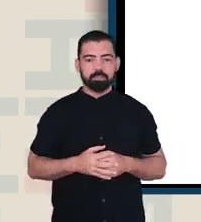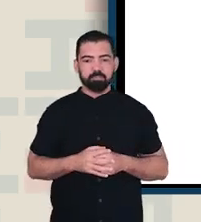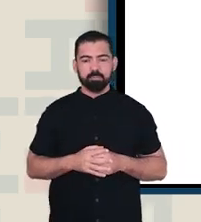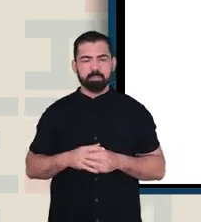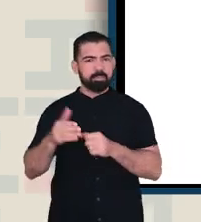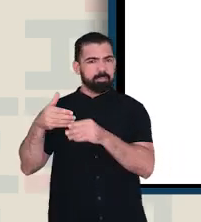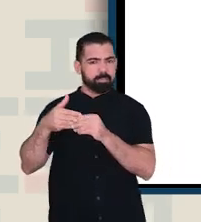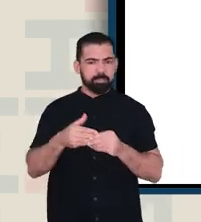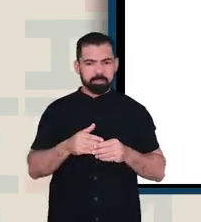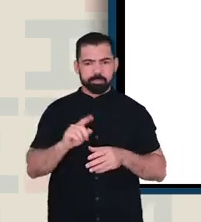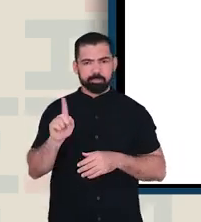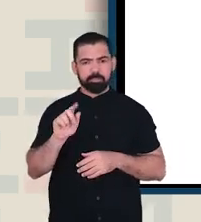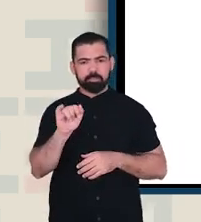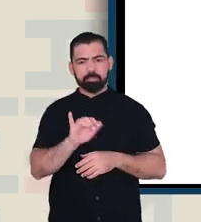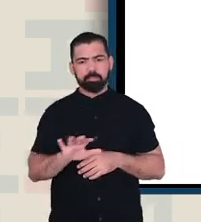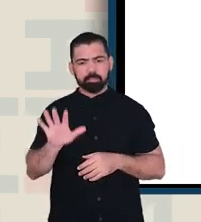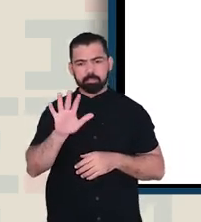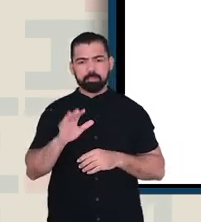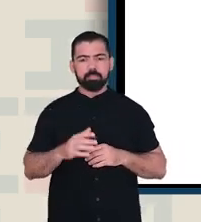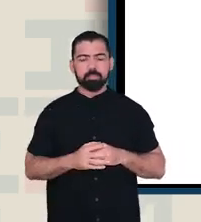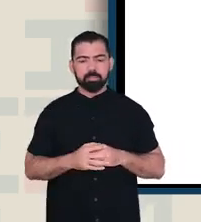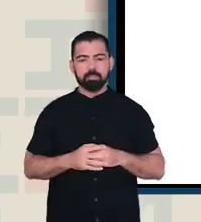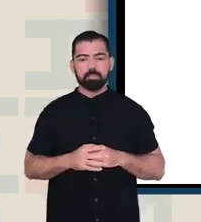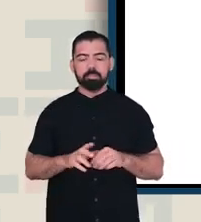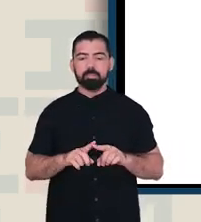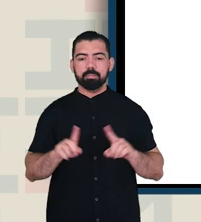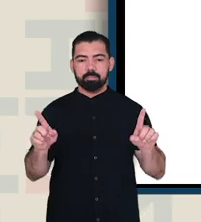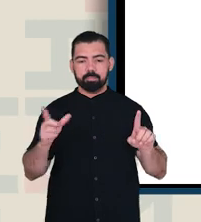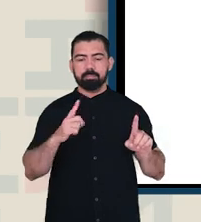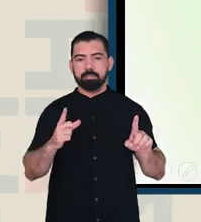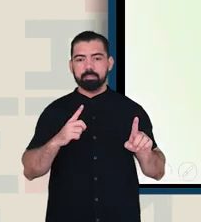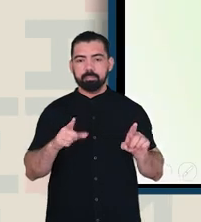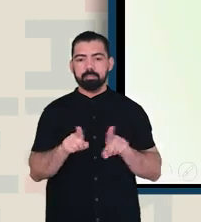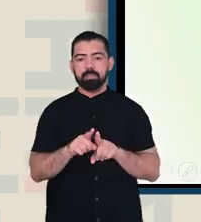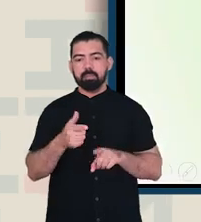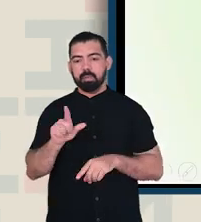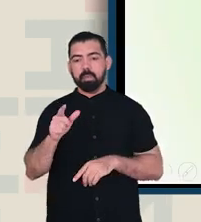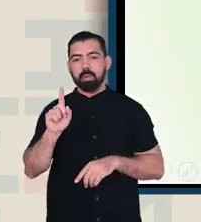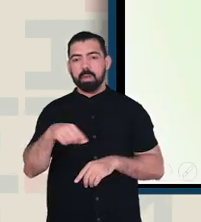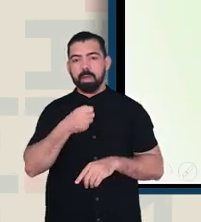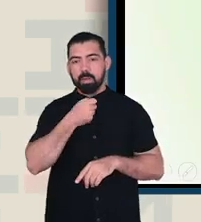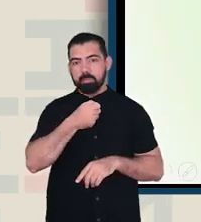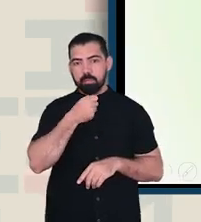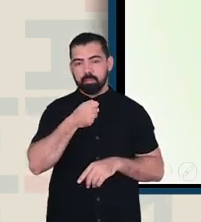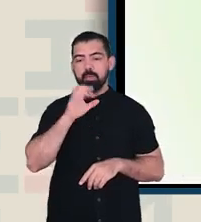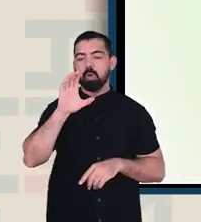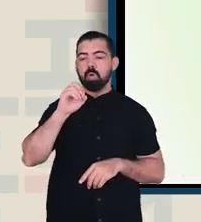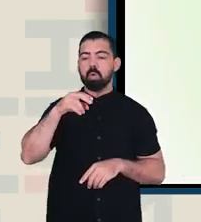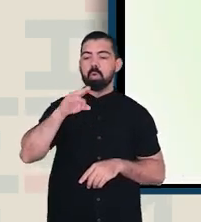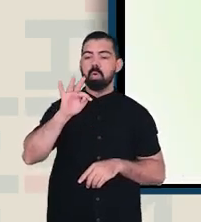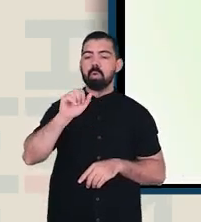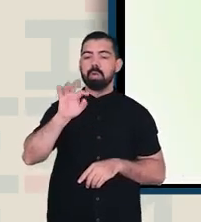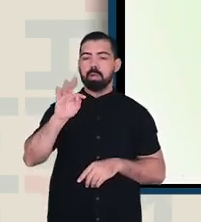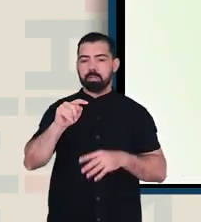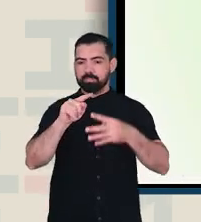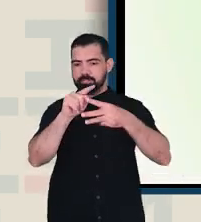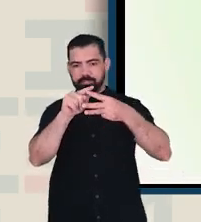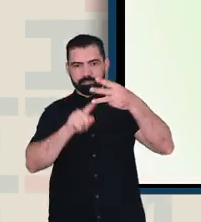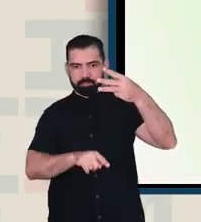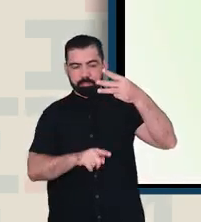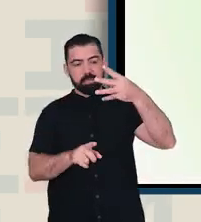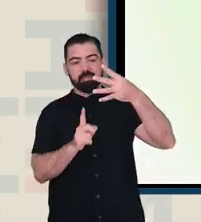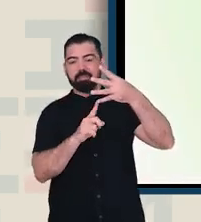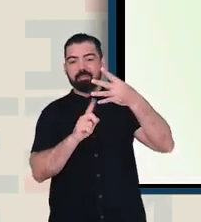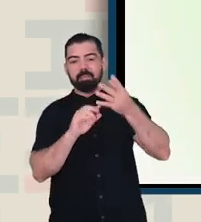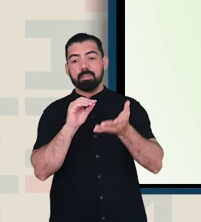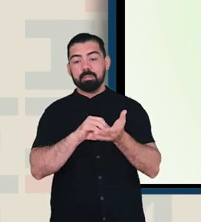não trouxe a imagem de um piezo, mas é o que a gente fala de microfone de contato. Não é este que eu tenho aqui, não.